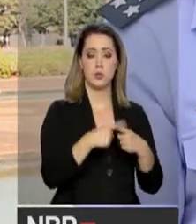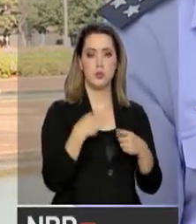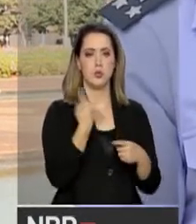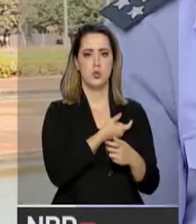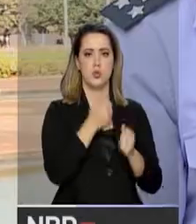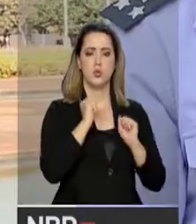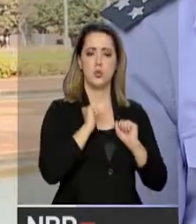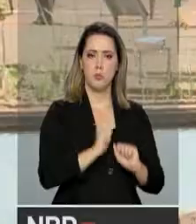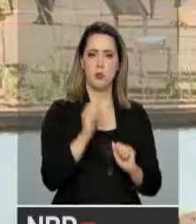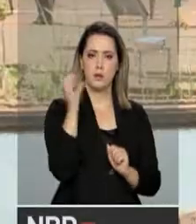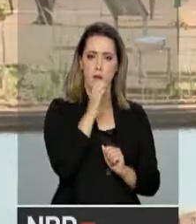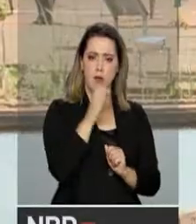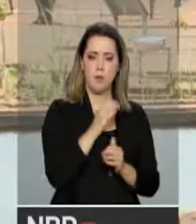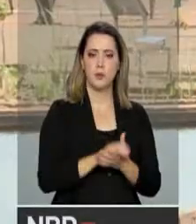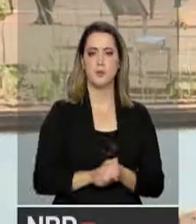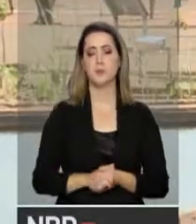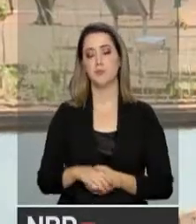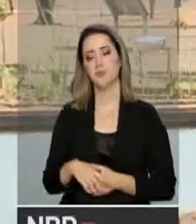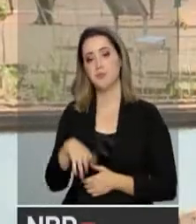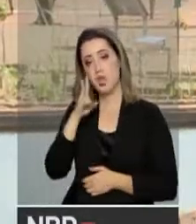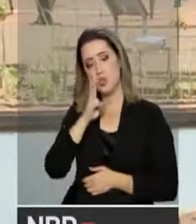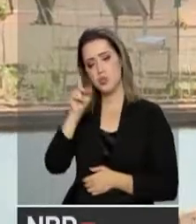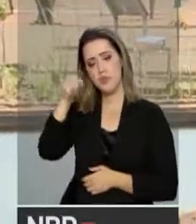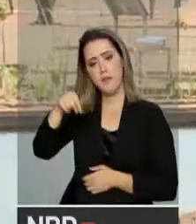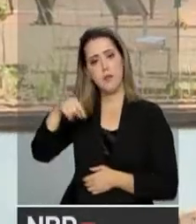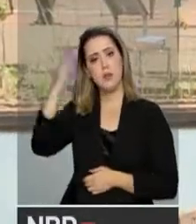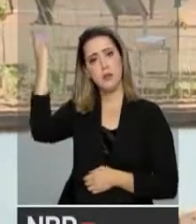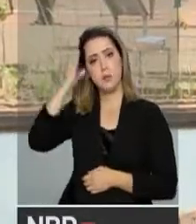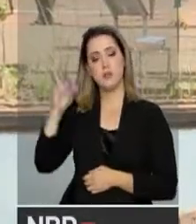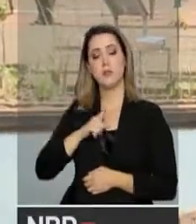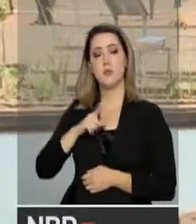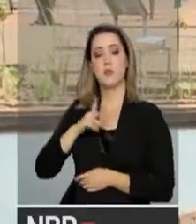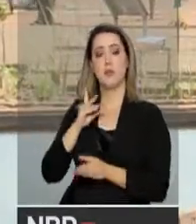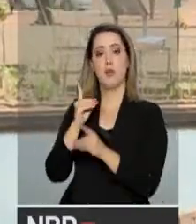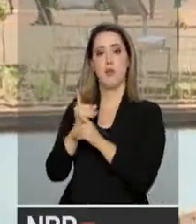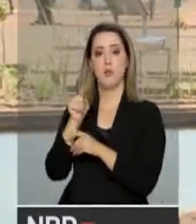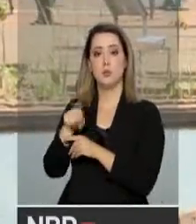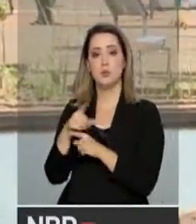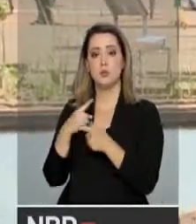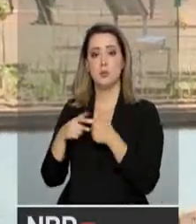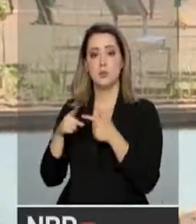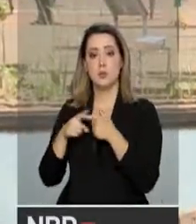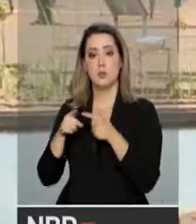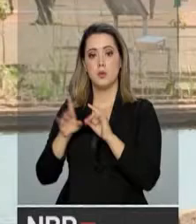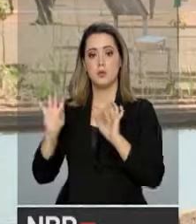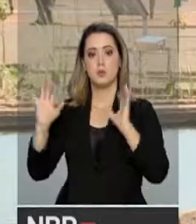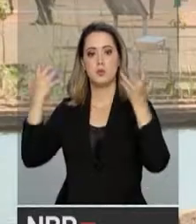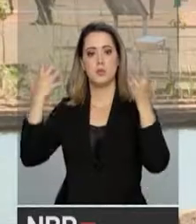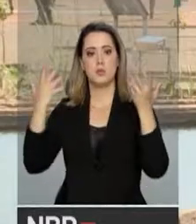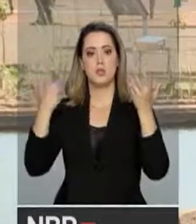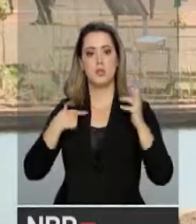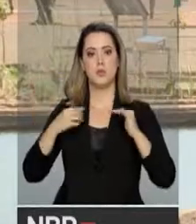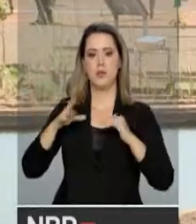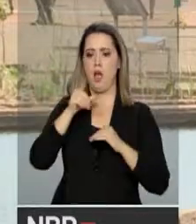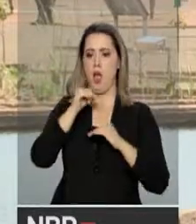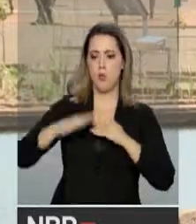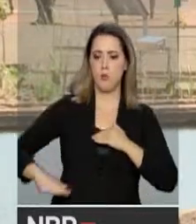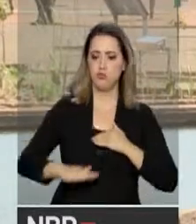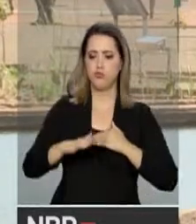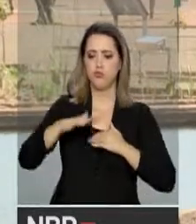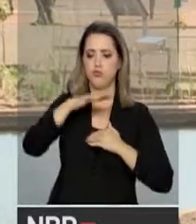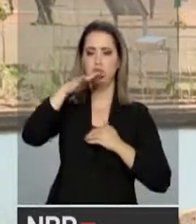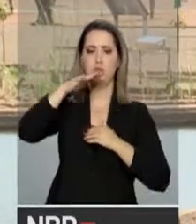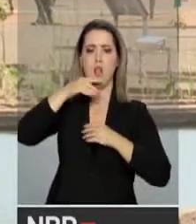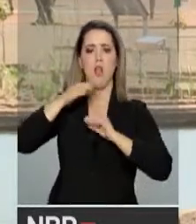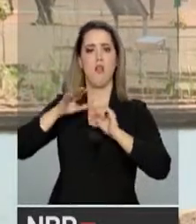e realmente efetivo. Bom, e a gente vê que aqui dentro do Brasil a gente também tem casos de desastres naturais, né? Enchentes,